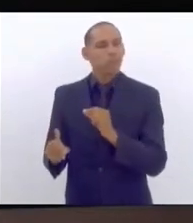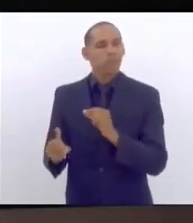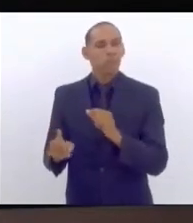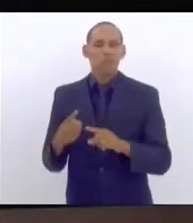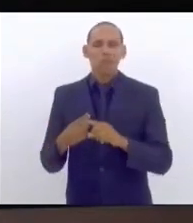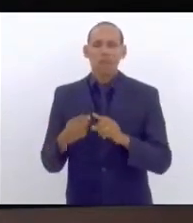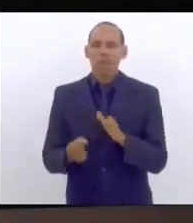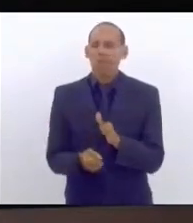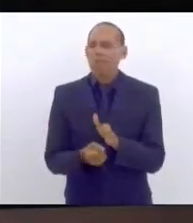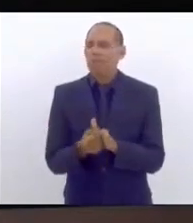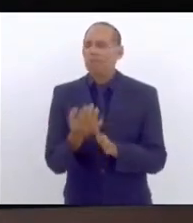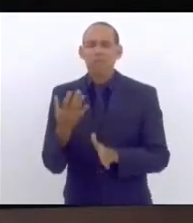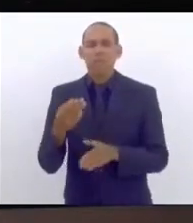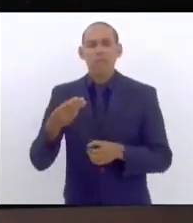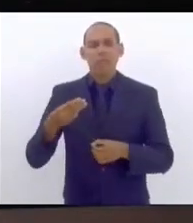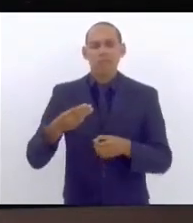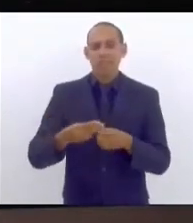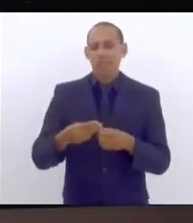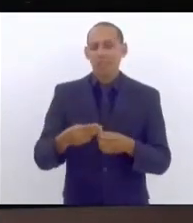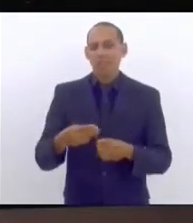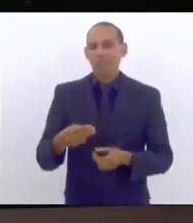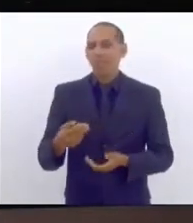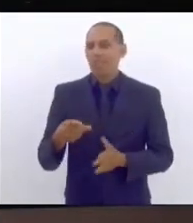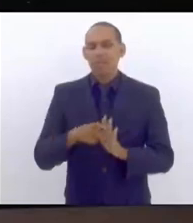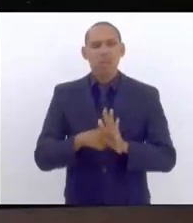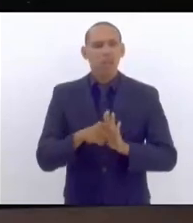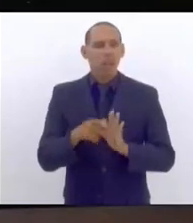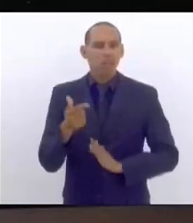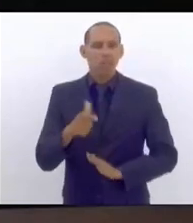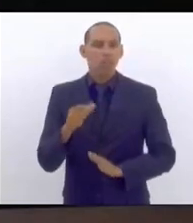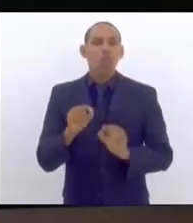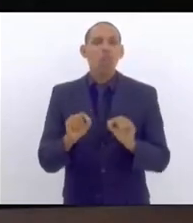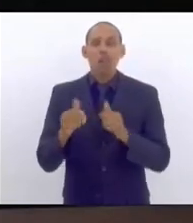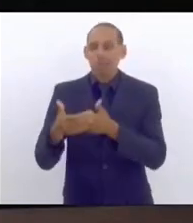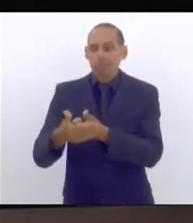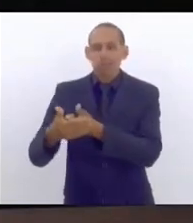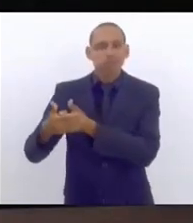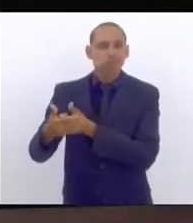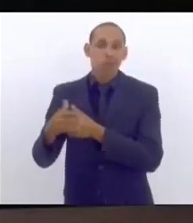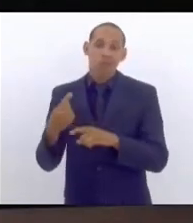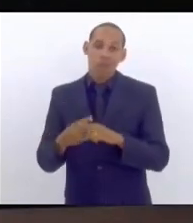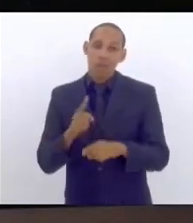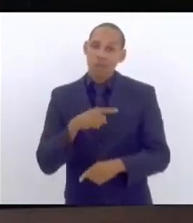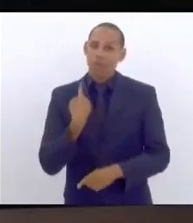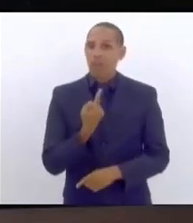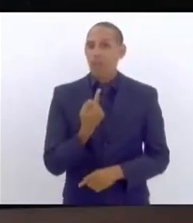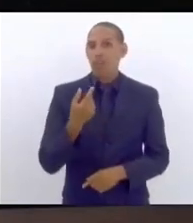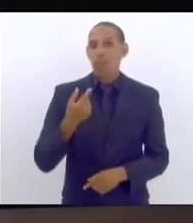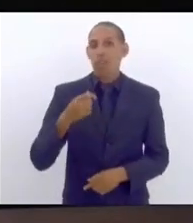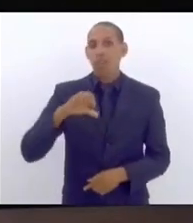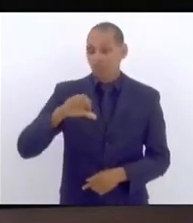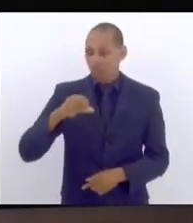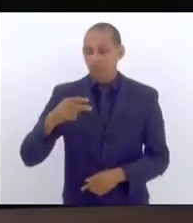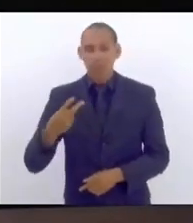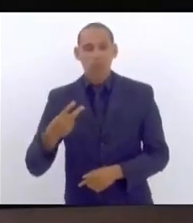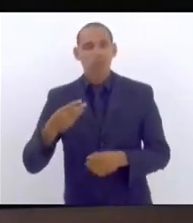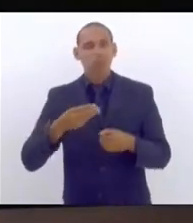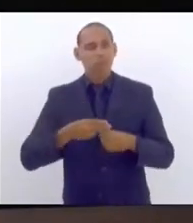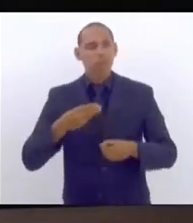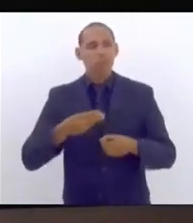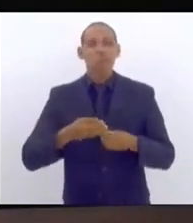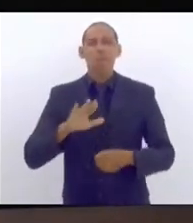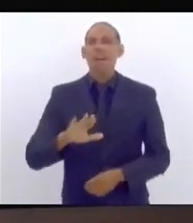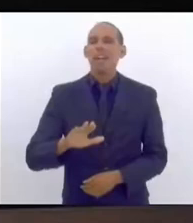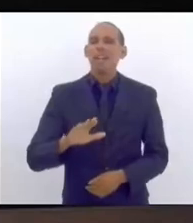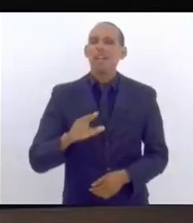muitas das vezes, o município não tem um projeto de acolhimento, porque somos 92 municípios e